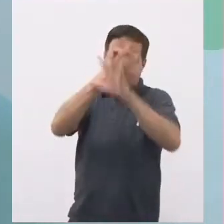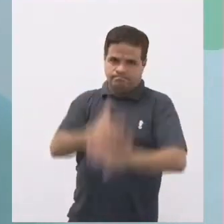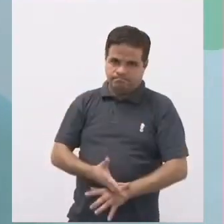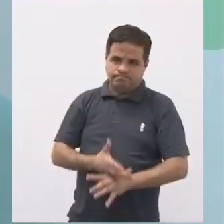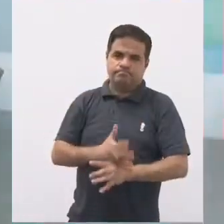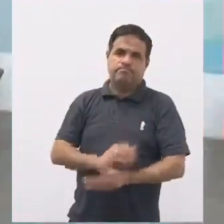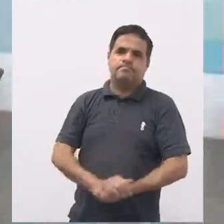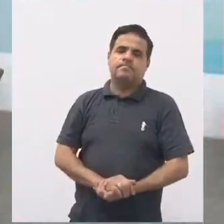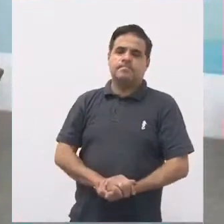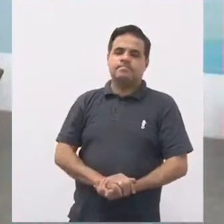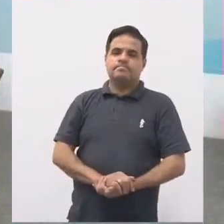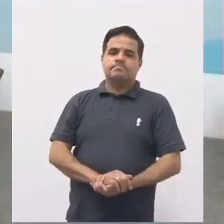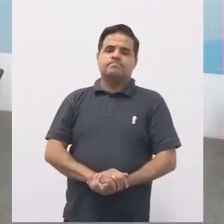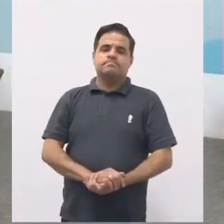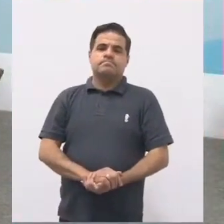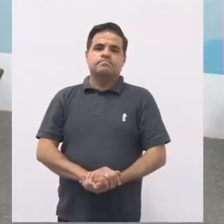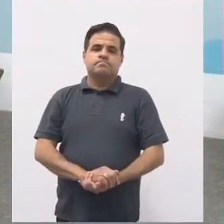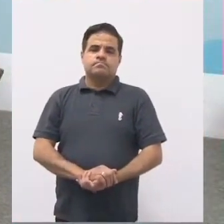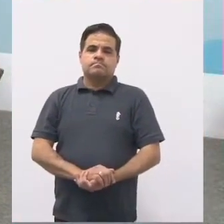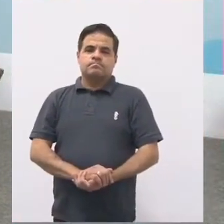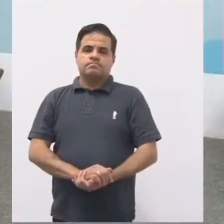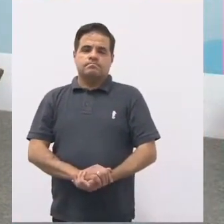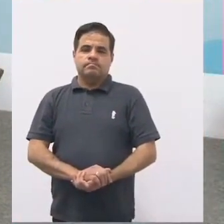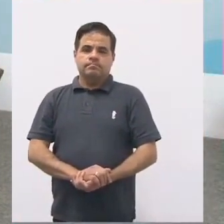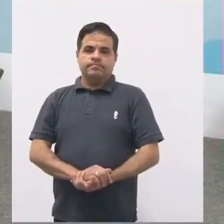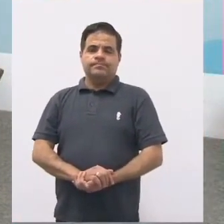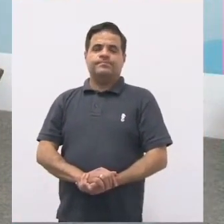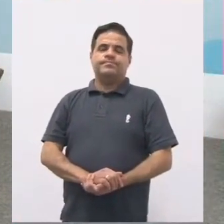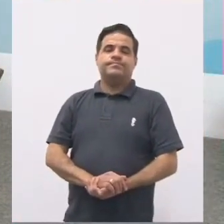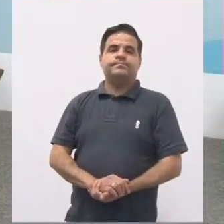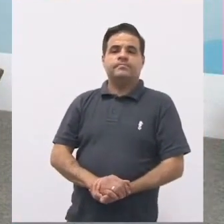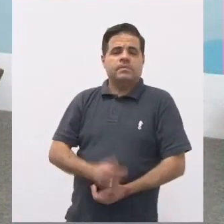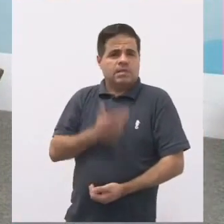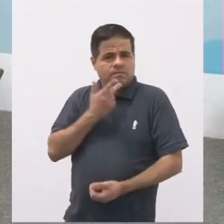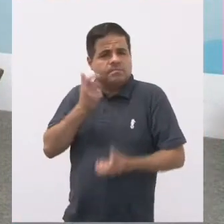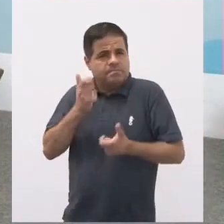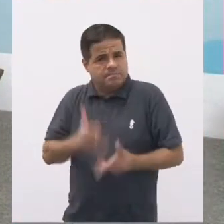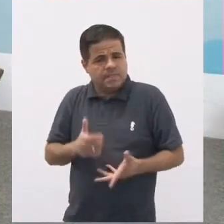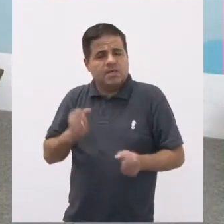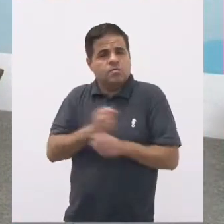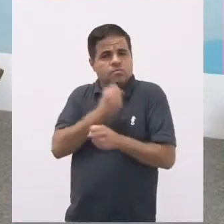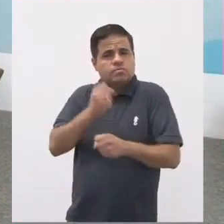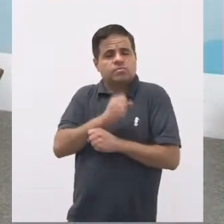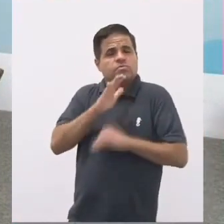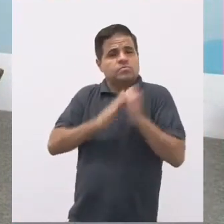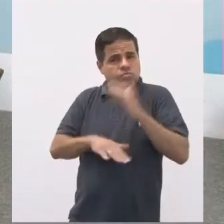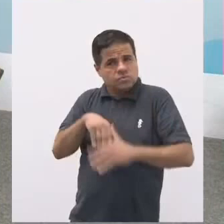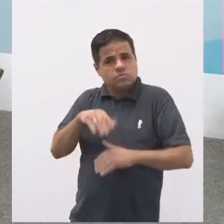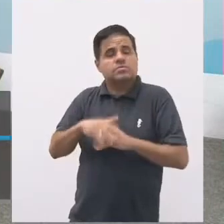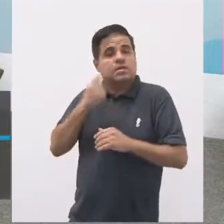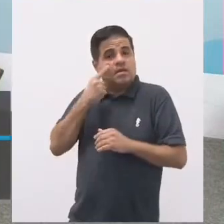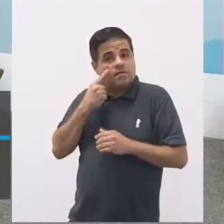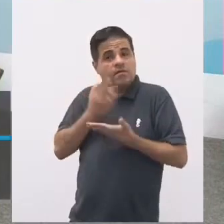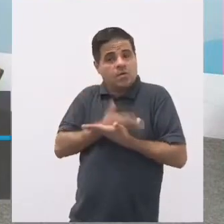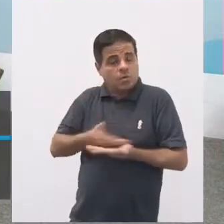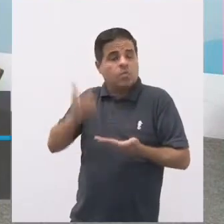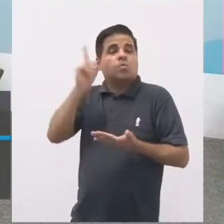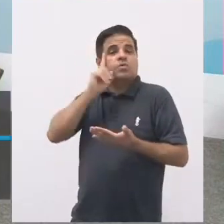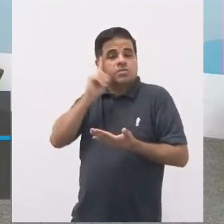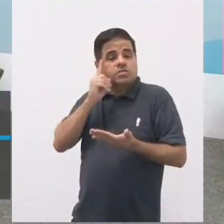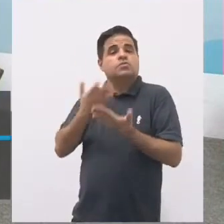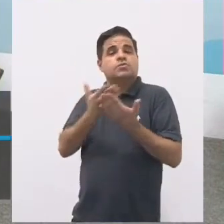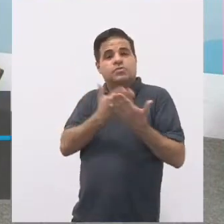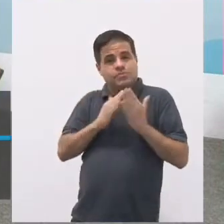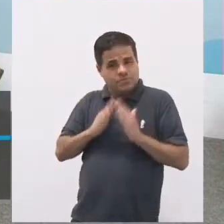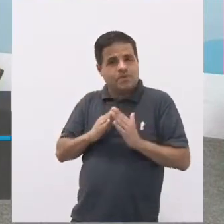ação. Quando a gente fala, Marcelo, de construção colaborativa, a gente também tem que levar em conta o cotidiano escolar,